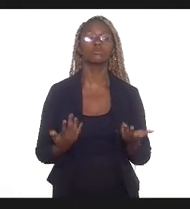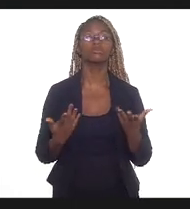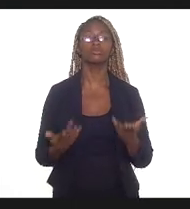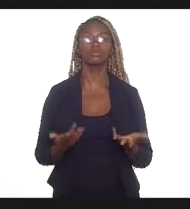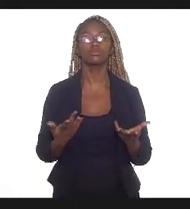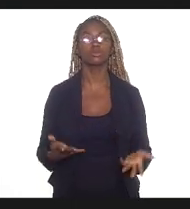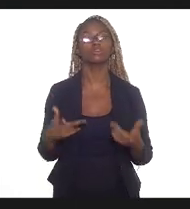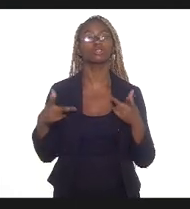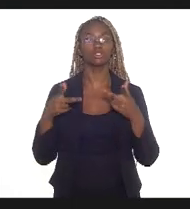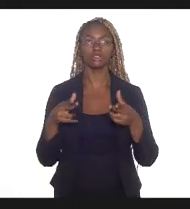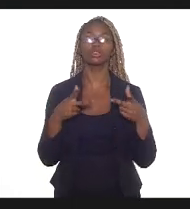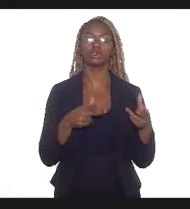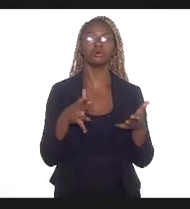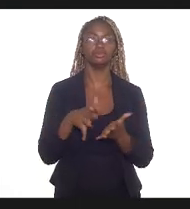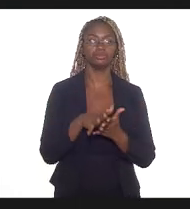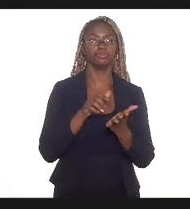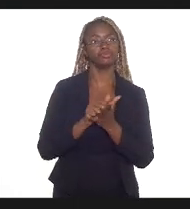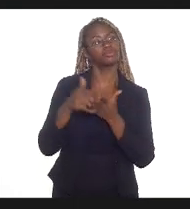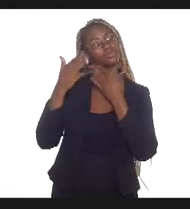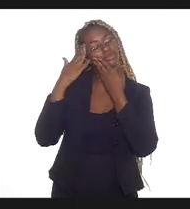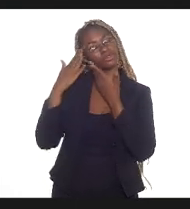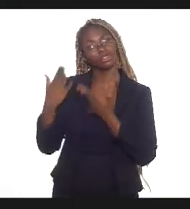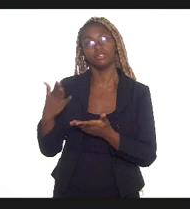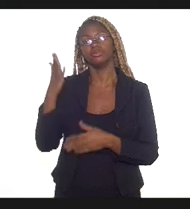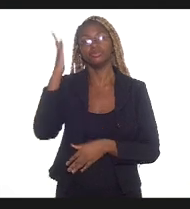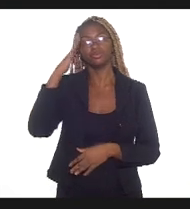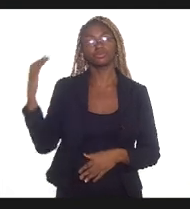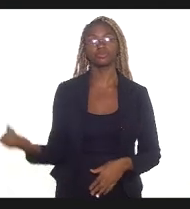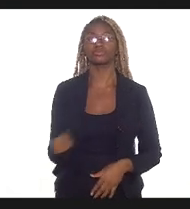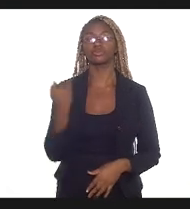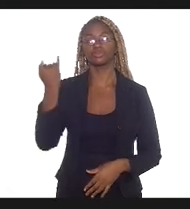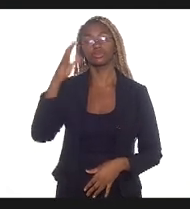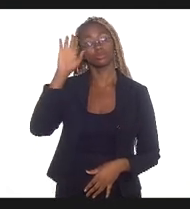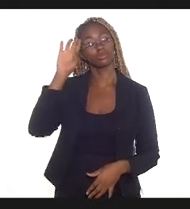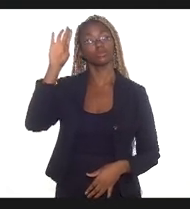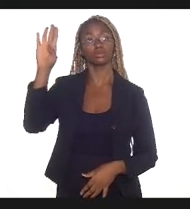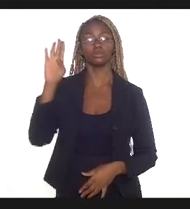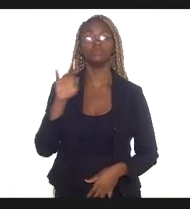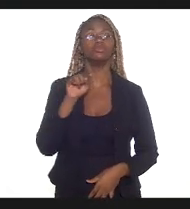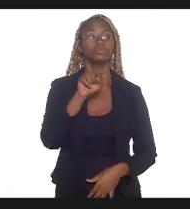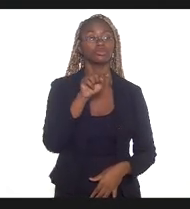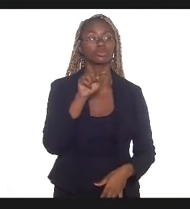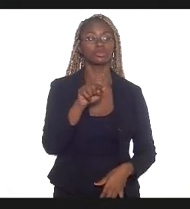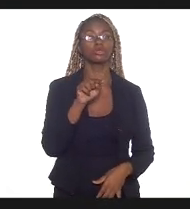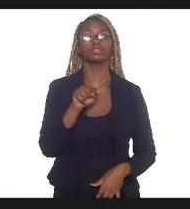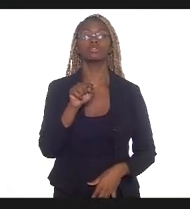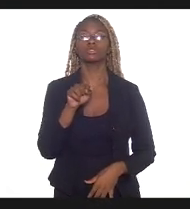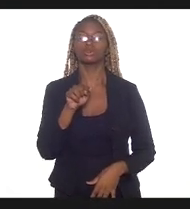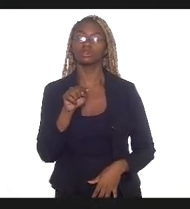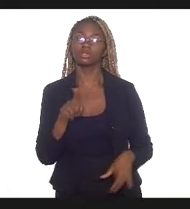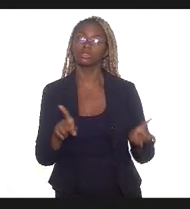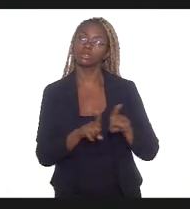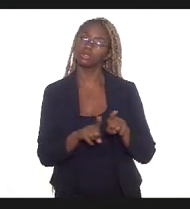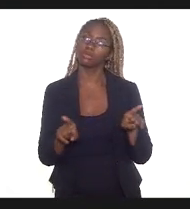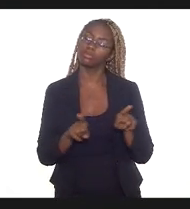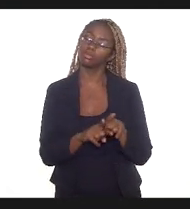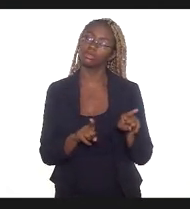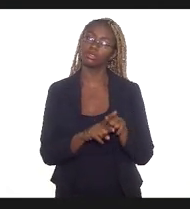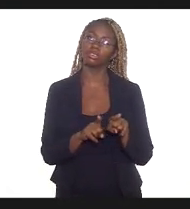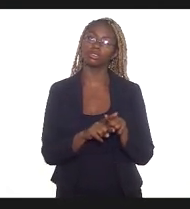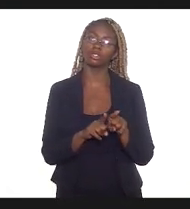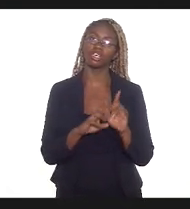nesse mesmo registro que fica o agradecimento. É importante essa priorização e agradecer mais uma vez que esta casa